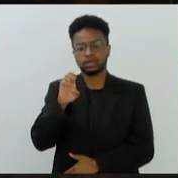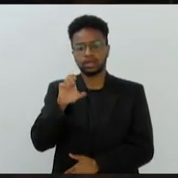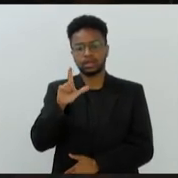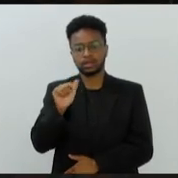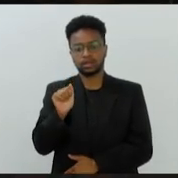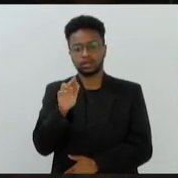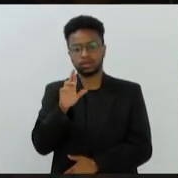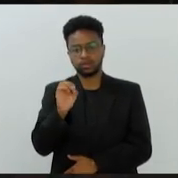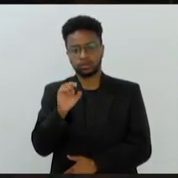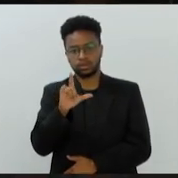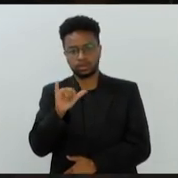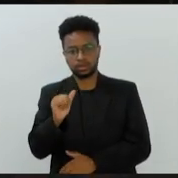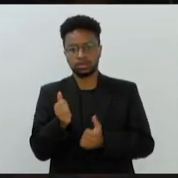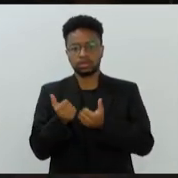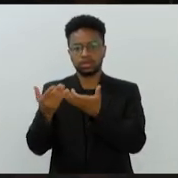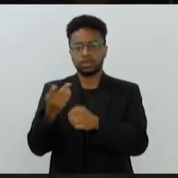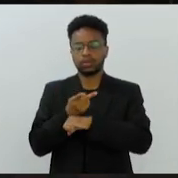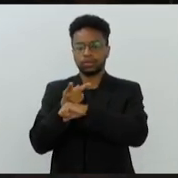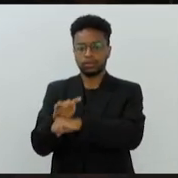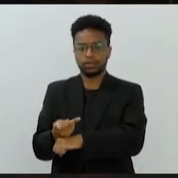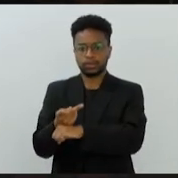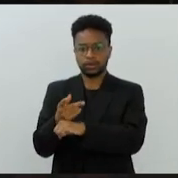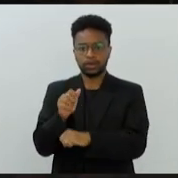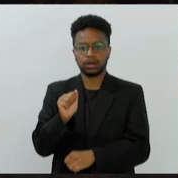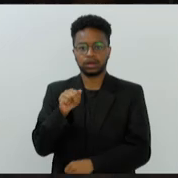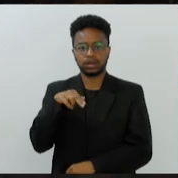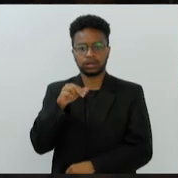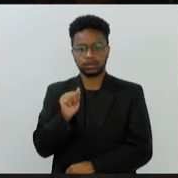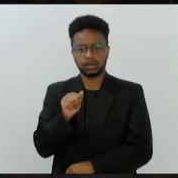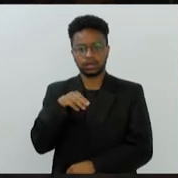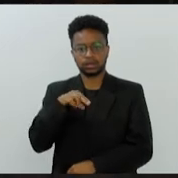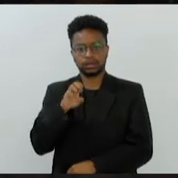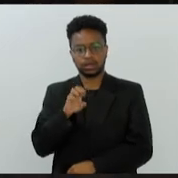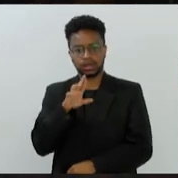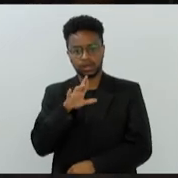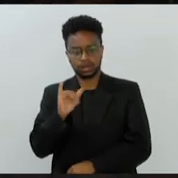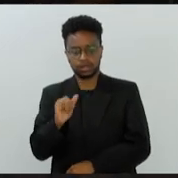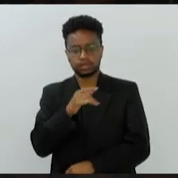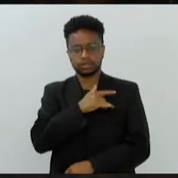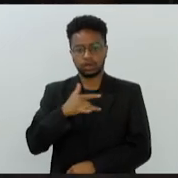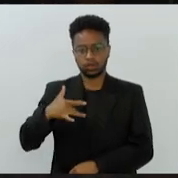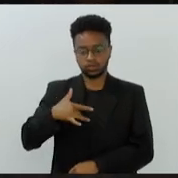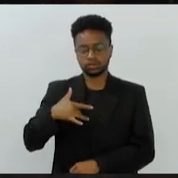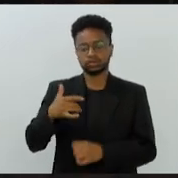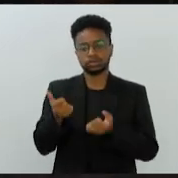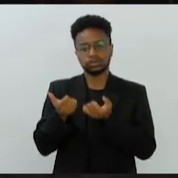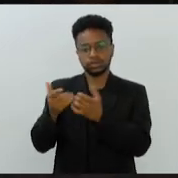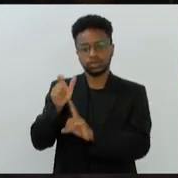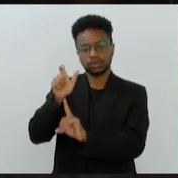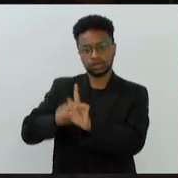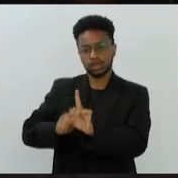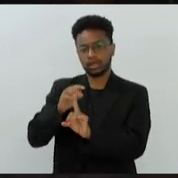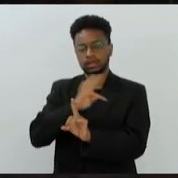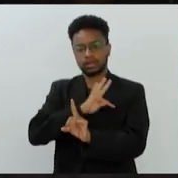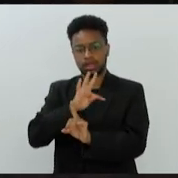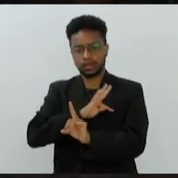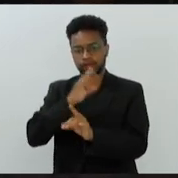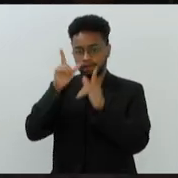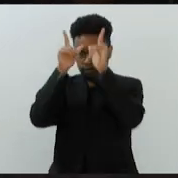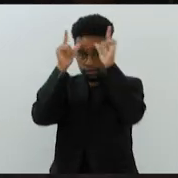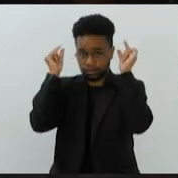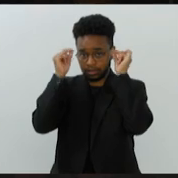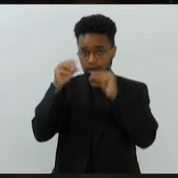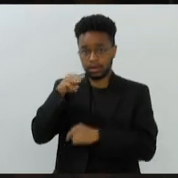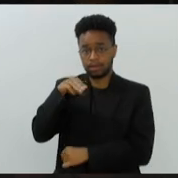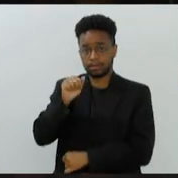Delaroli, que concede o prêmio Ana Nery da Saúde à técnica de enfermagem, senhora Damarina de